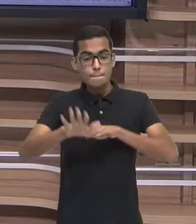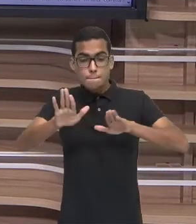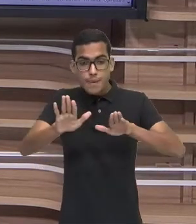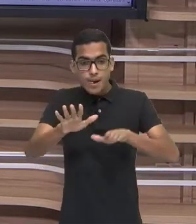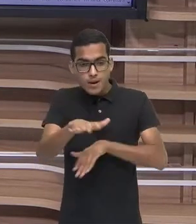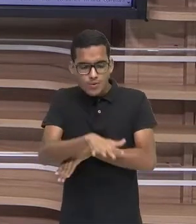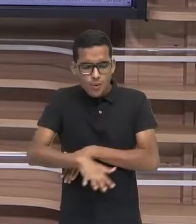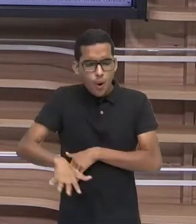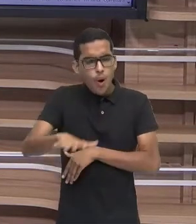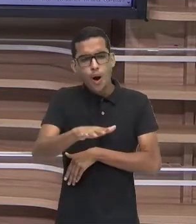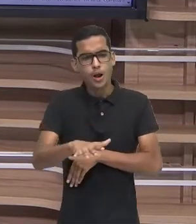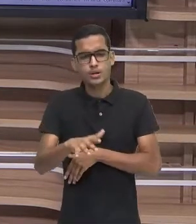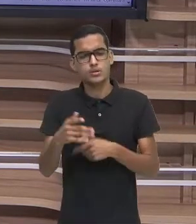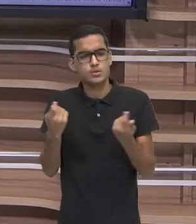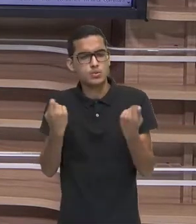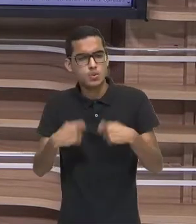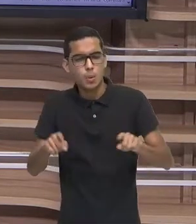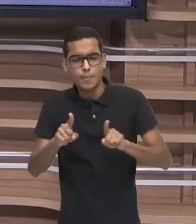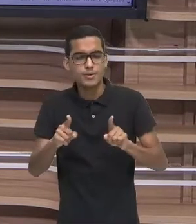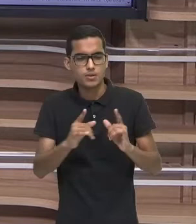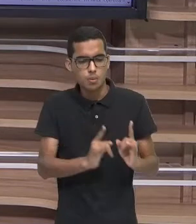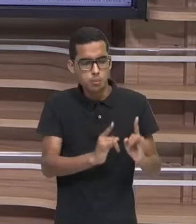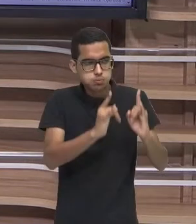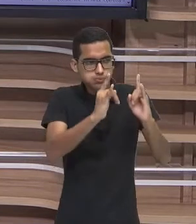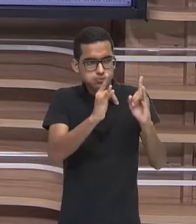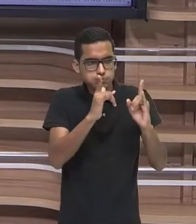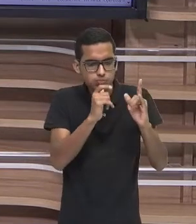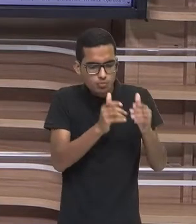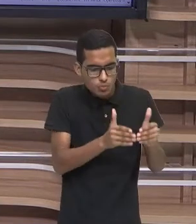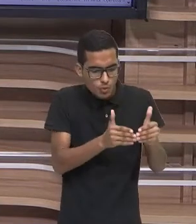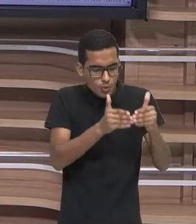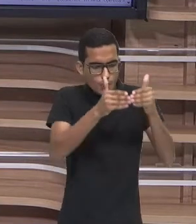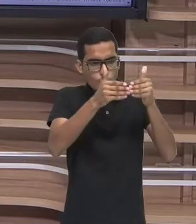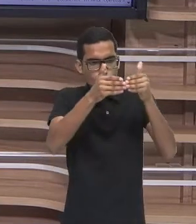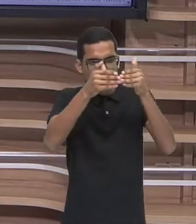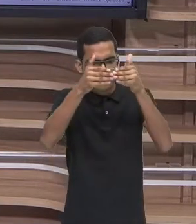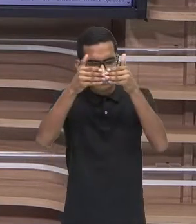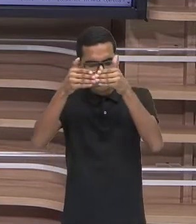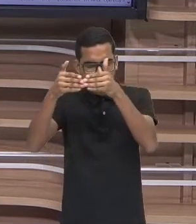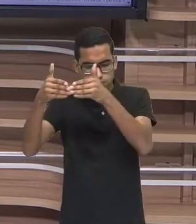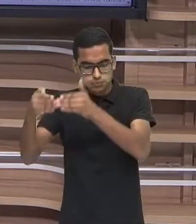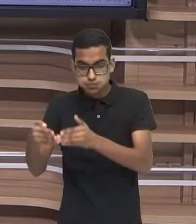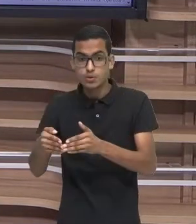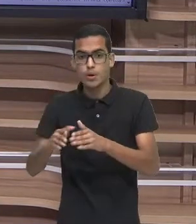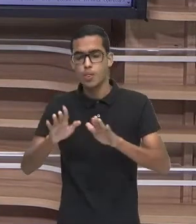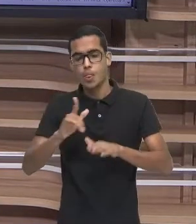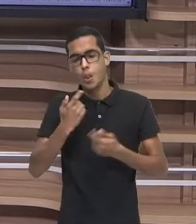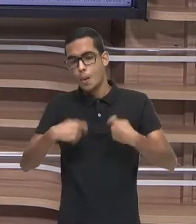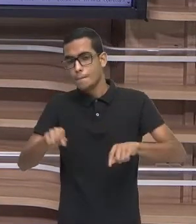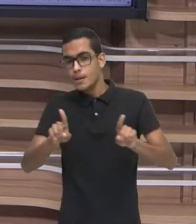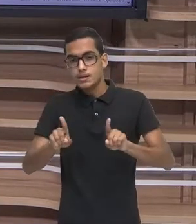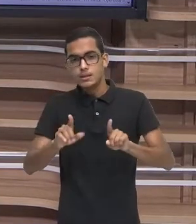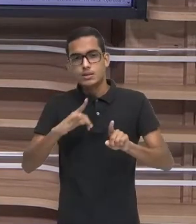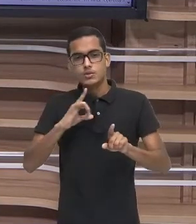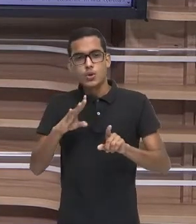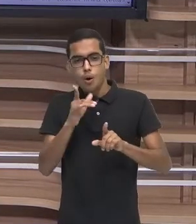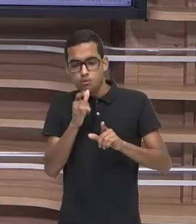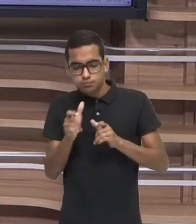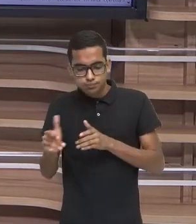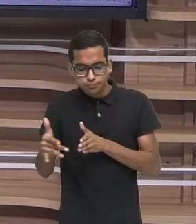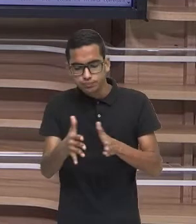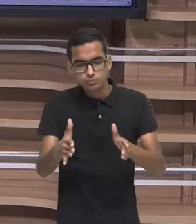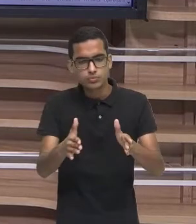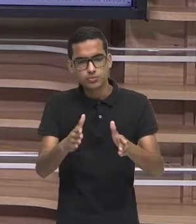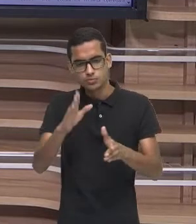ocorrer uma navegabilidade porque são rios menores, os igarapés, por exemplo, como a gente conhece, tá?